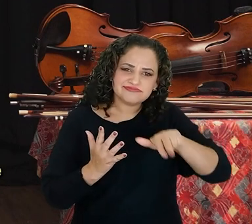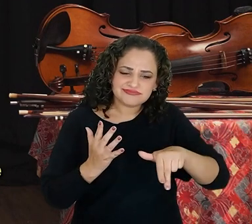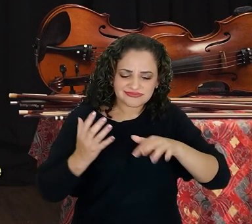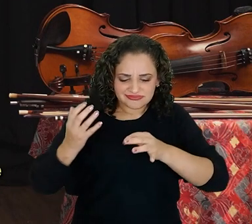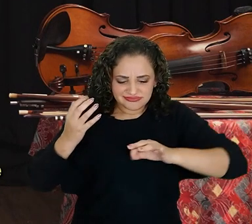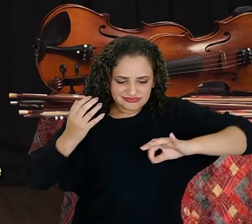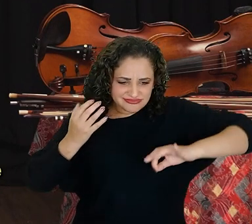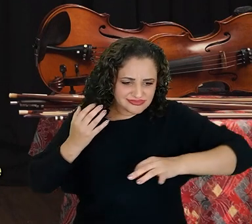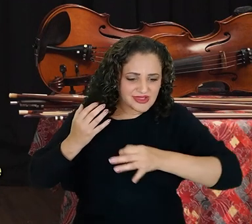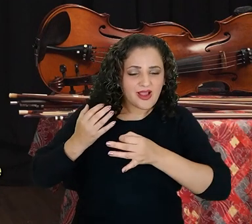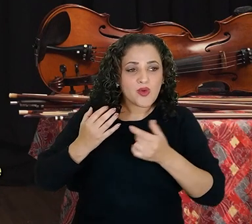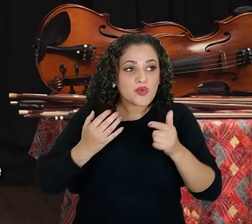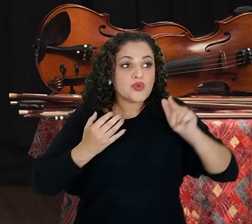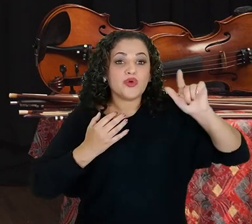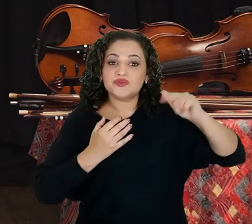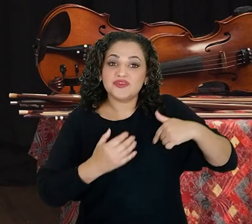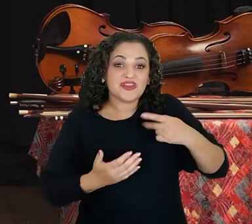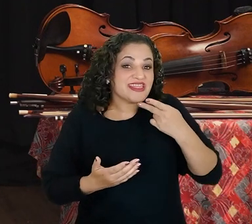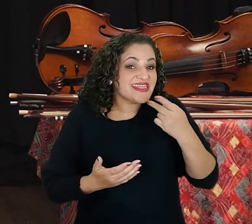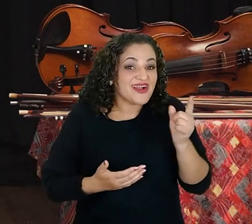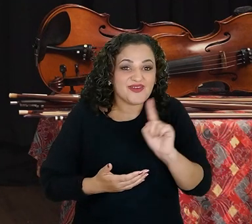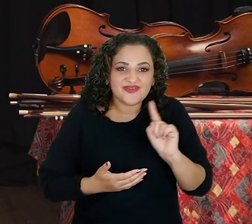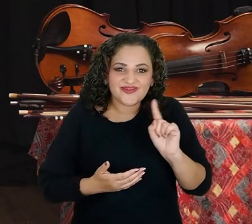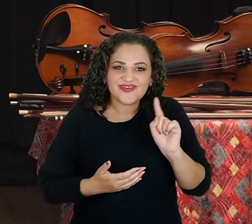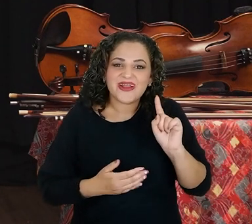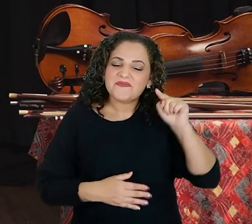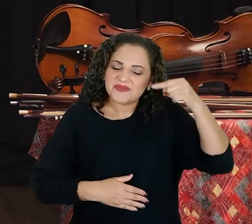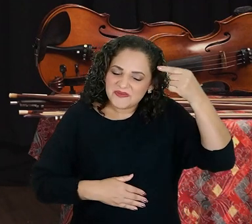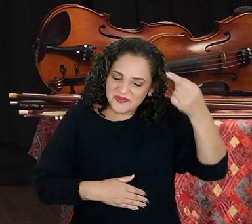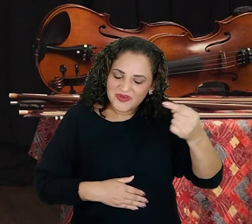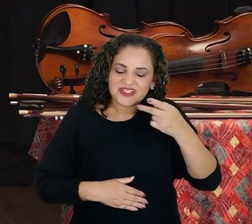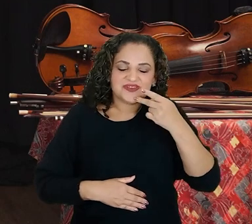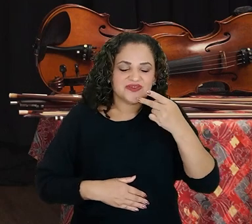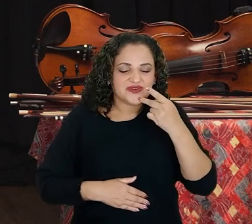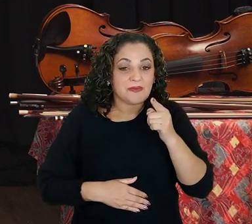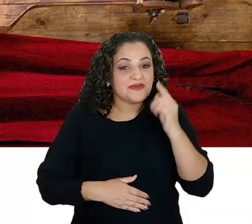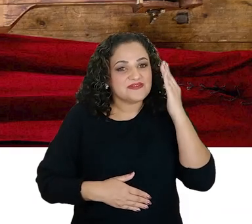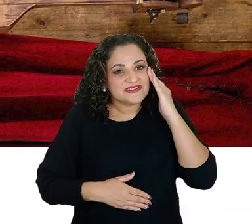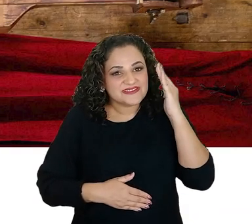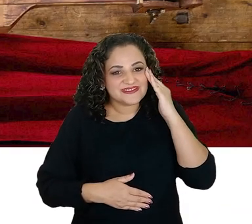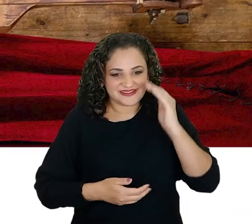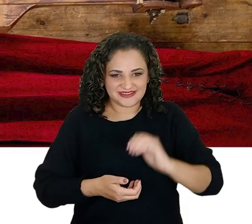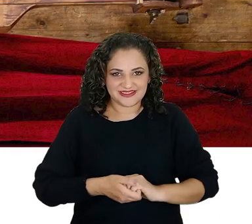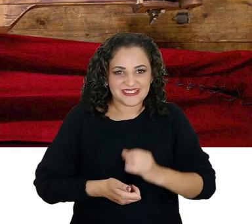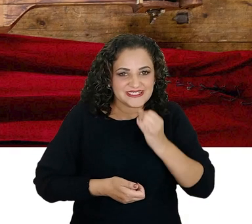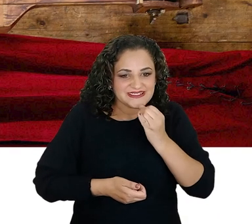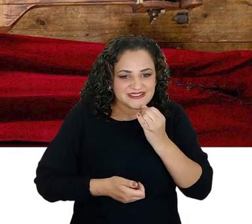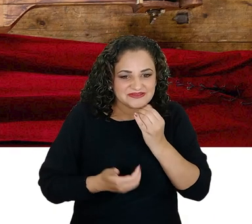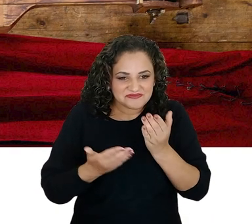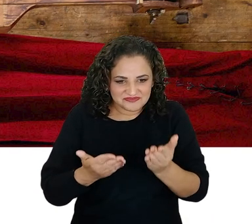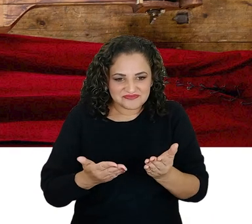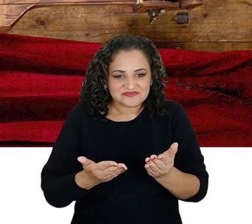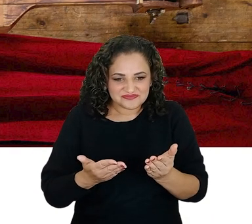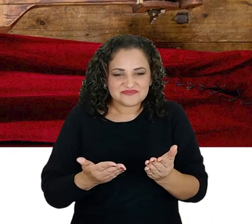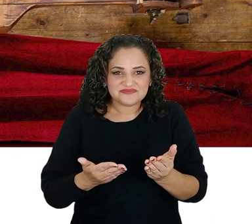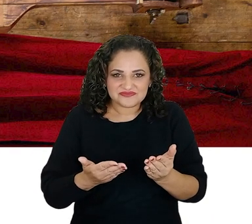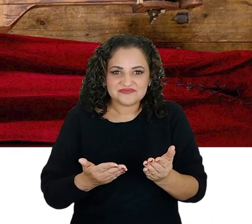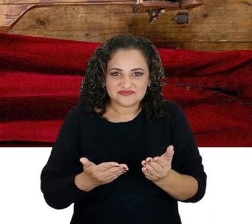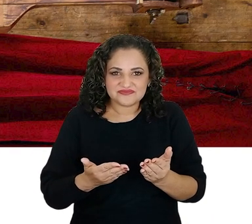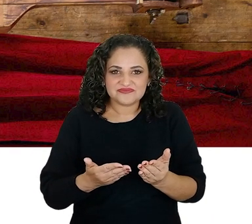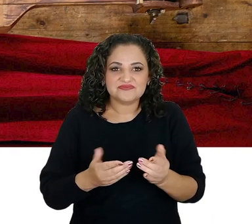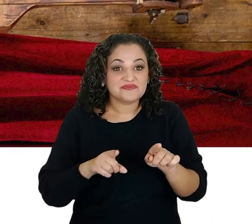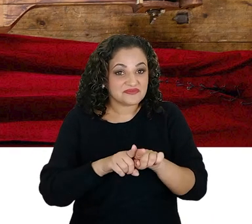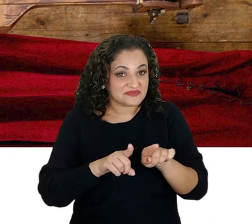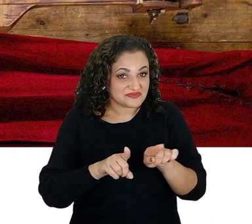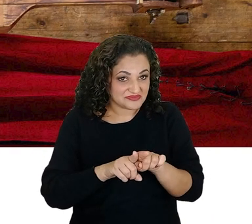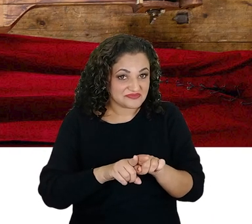a gente tem outros que eu não citei aqui mas eu vou citar mais alguns para vocês terem noção a tromba Marina um instrumento medieval